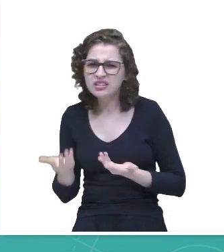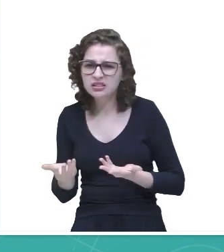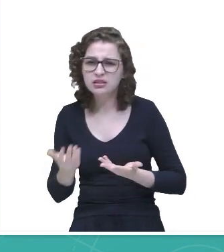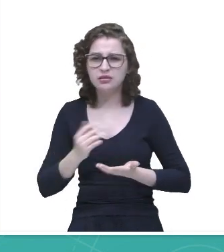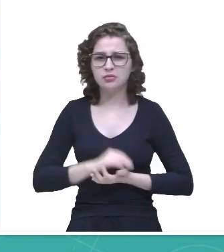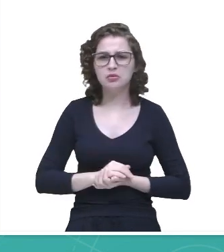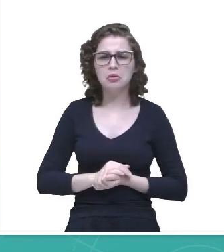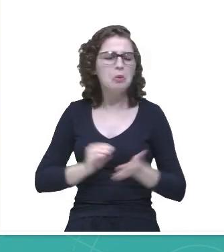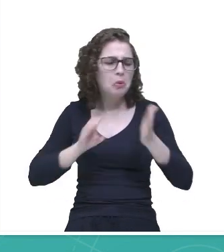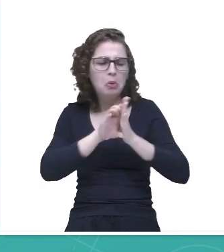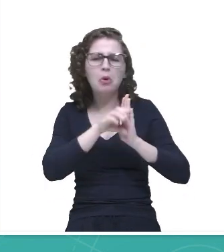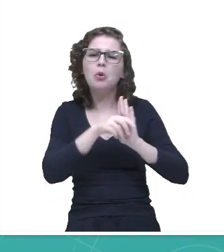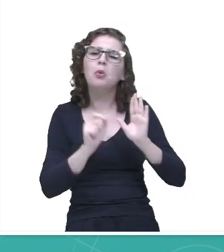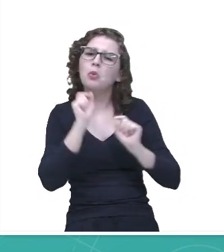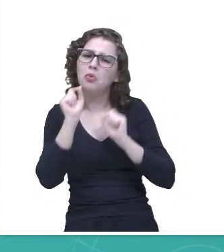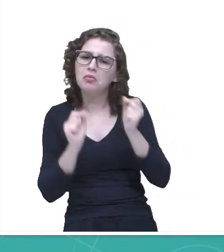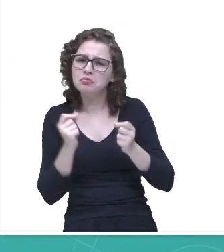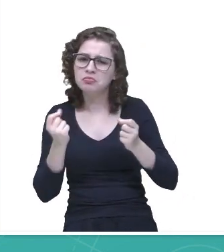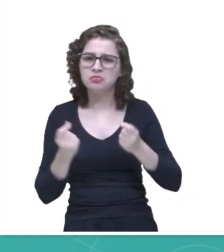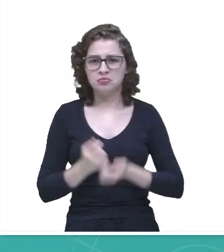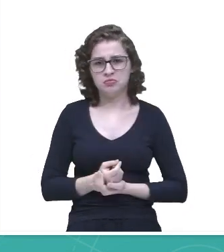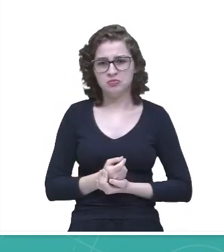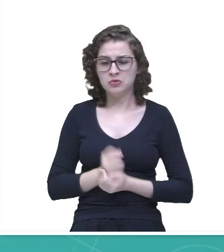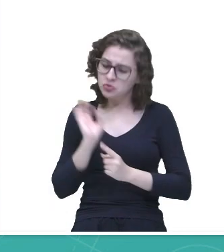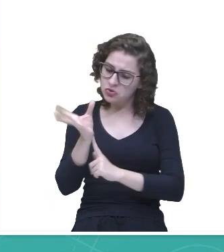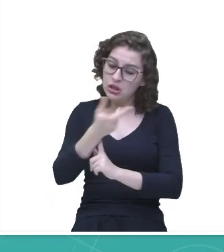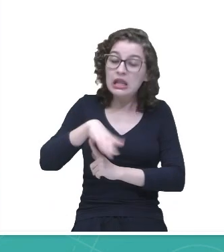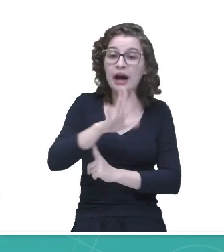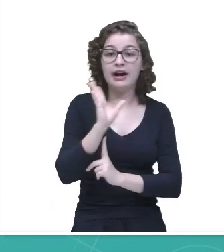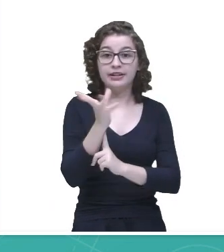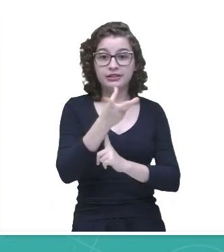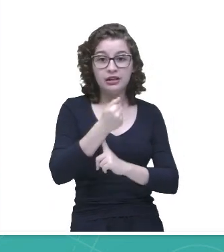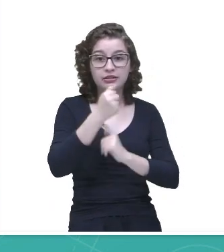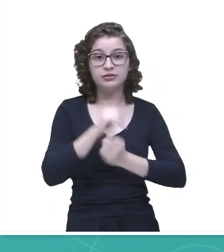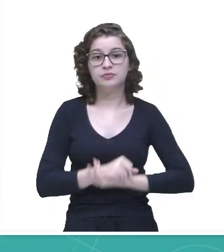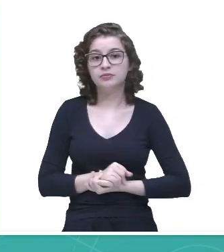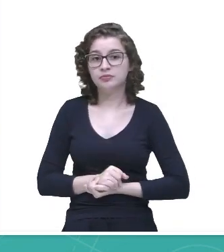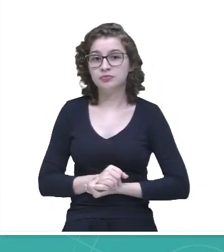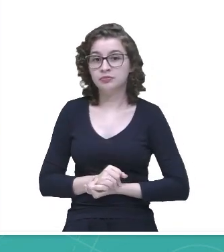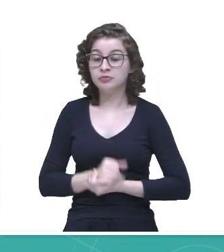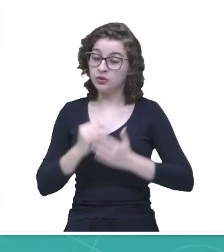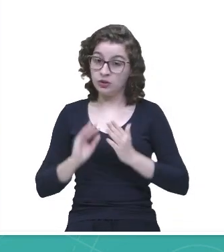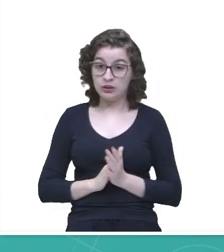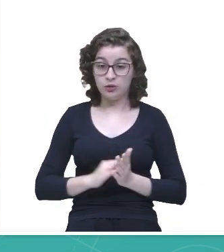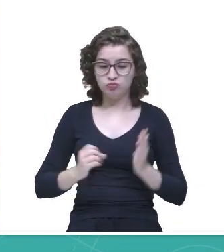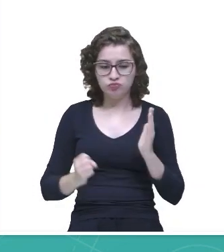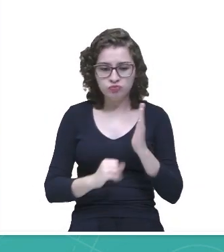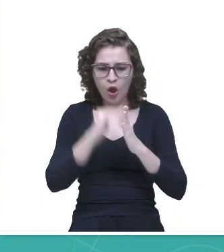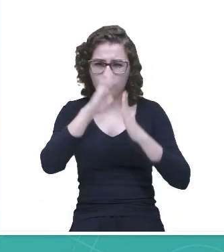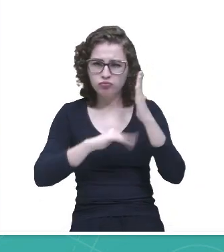o conceito dessa palavra, dessa tendência artística? Vamos ver? Então, o impressionismo foi um